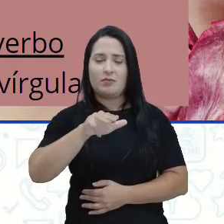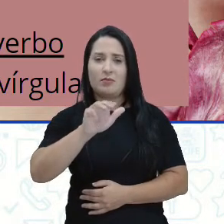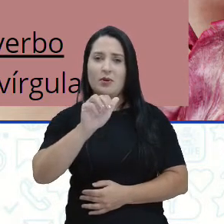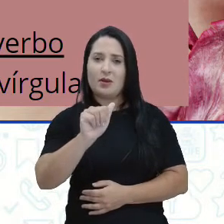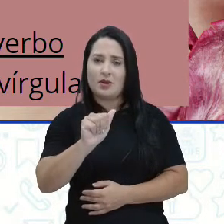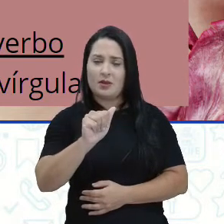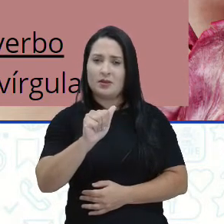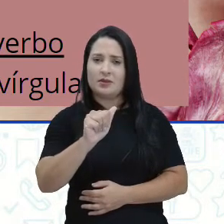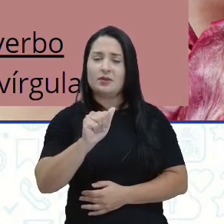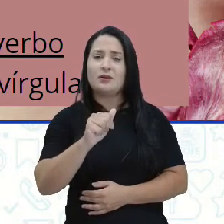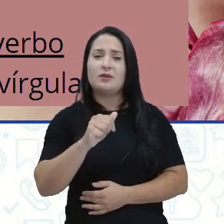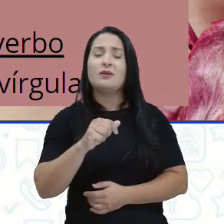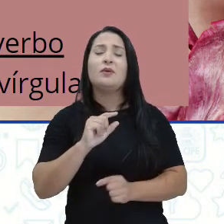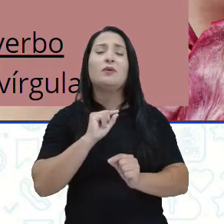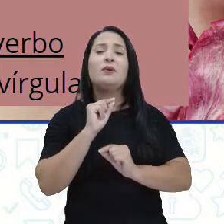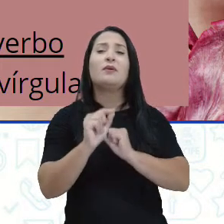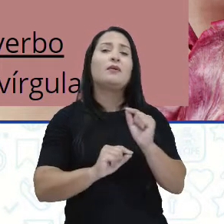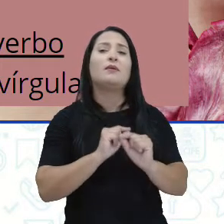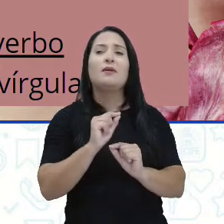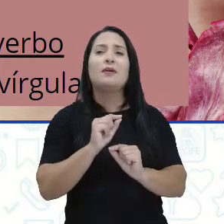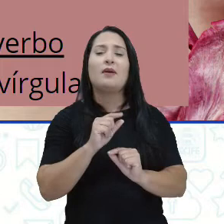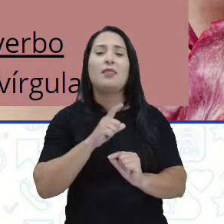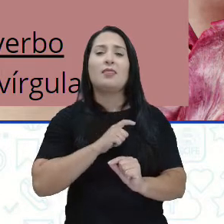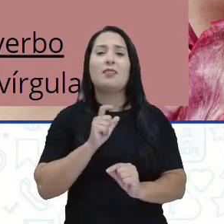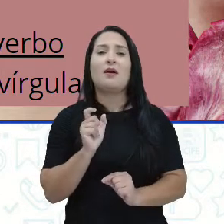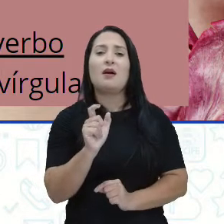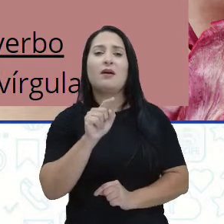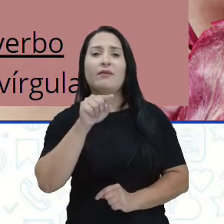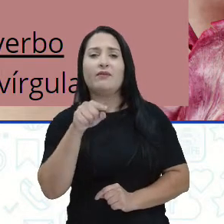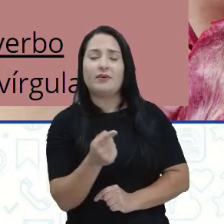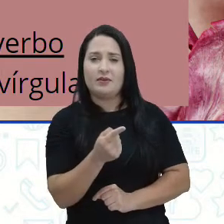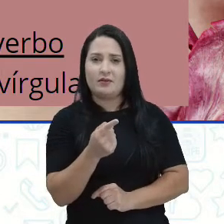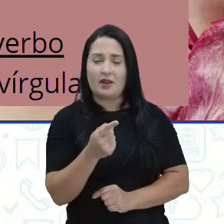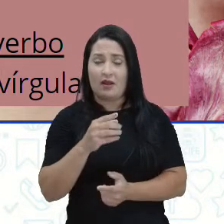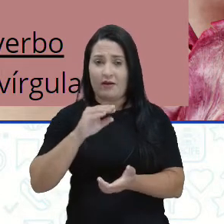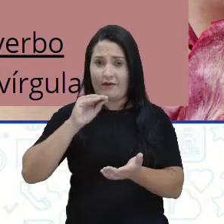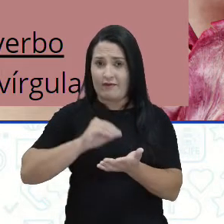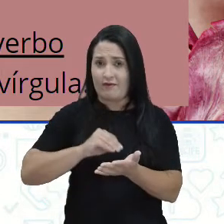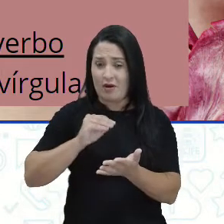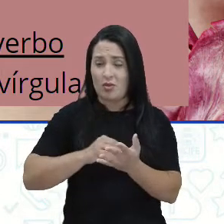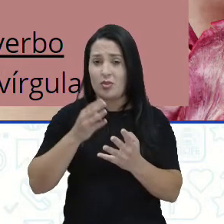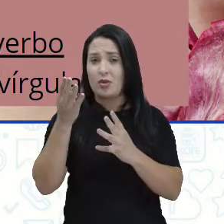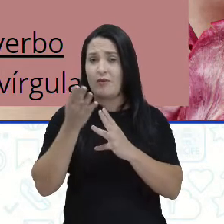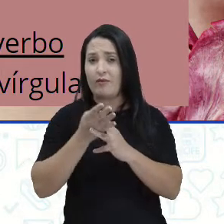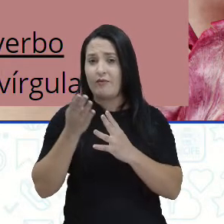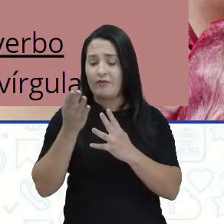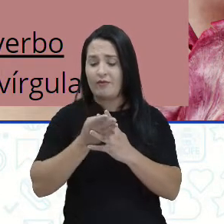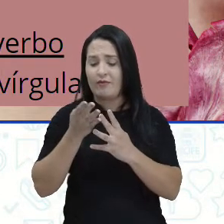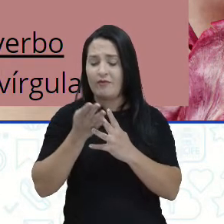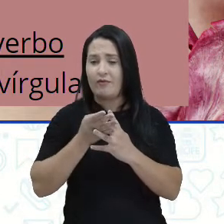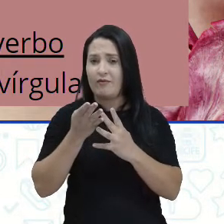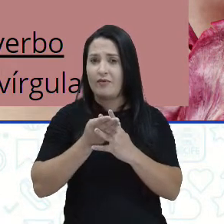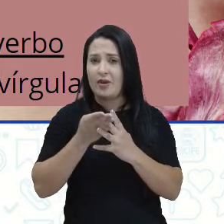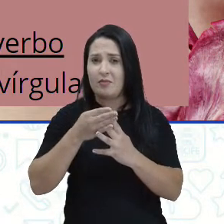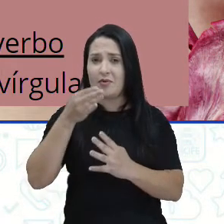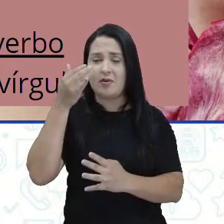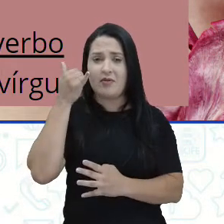a zeugma está marcada nessa vírgula, nessa ausência do verbo para não